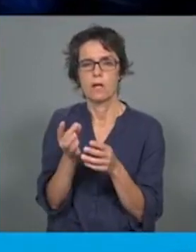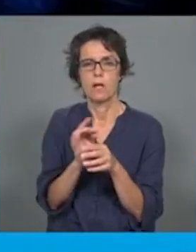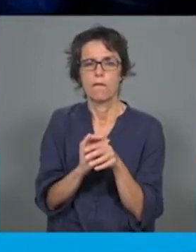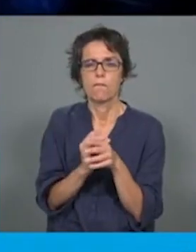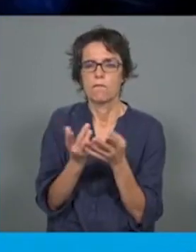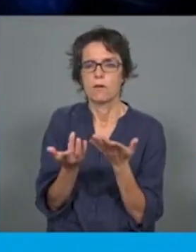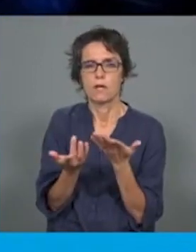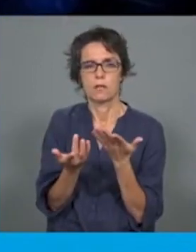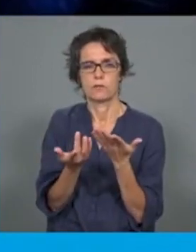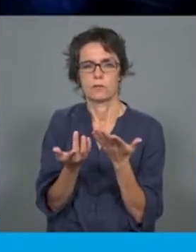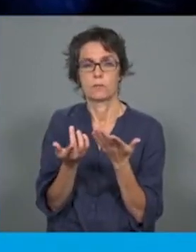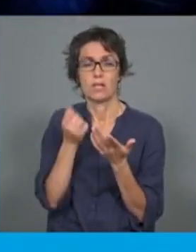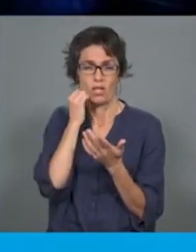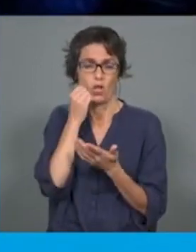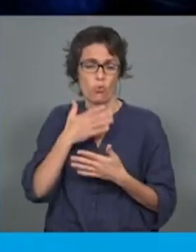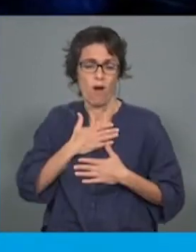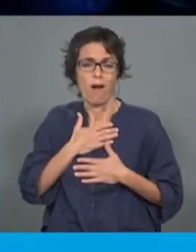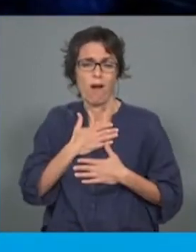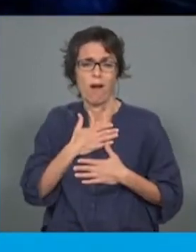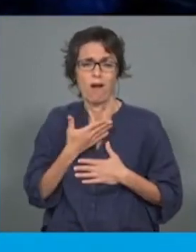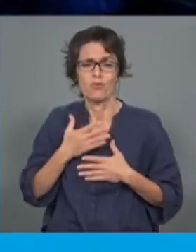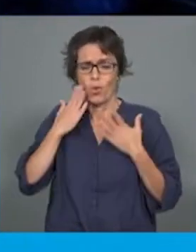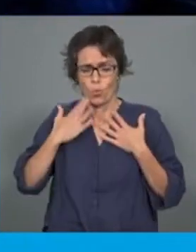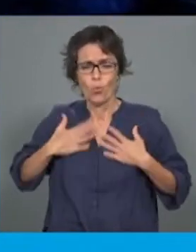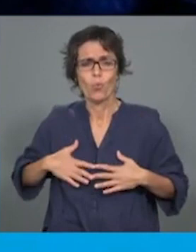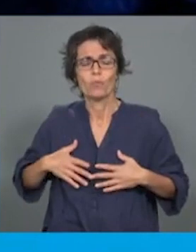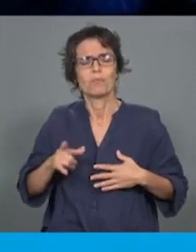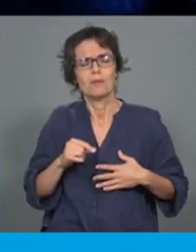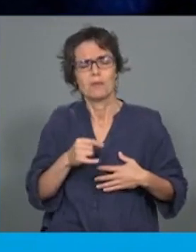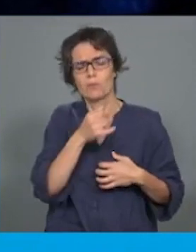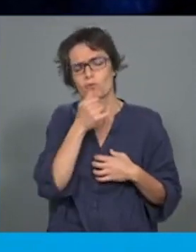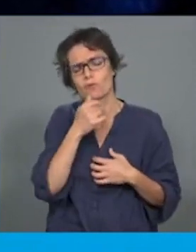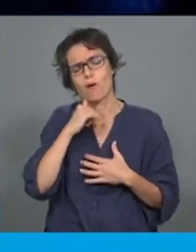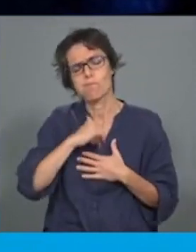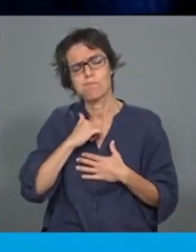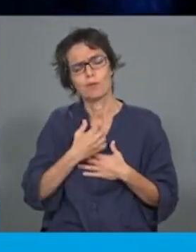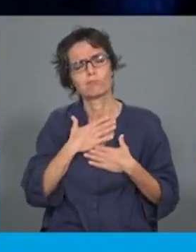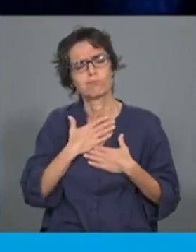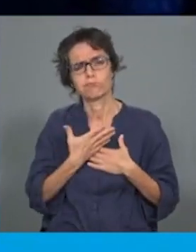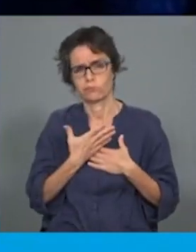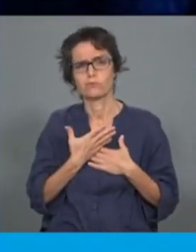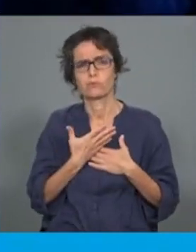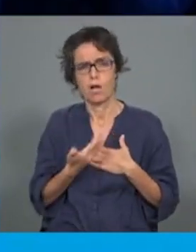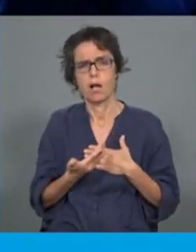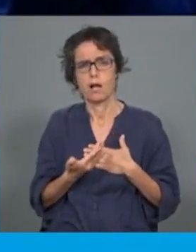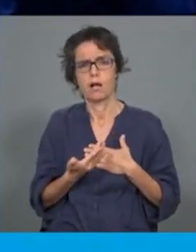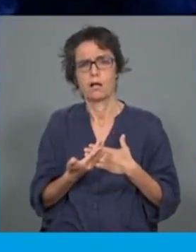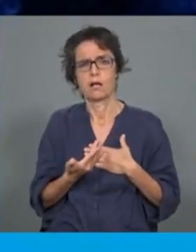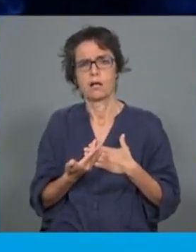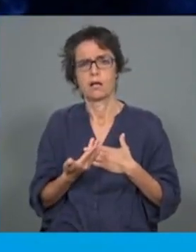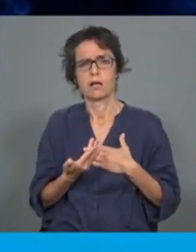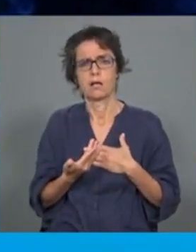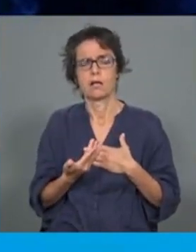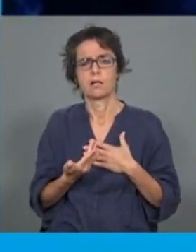fragilizadas já pela dor corporal, mas também no seu sofrimento, que obviamente não estamos a apelar do sofrimento,